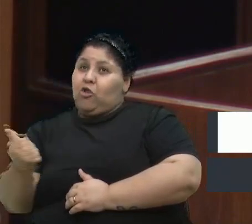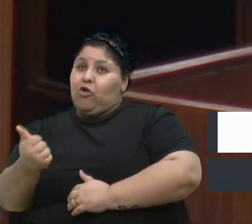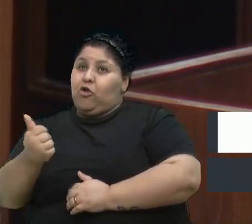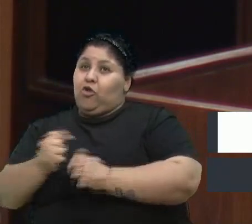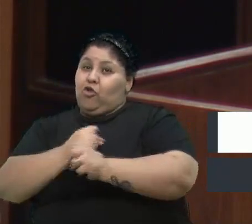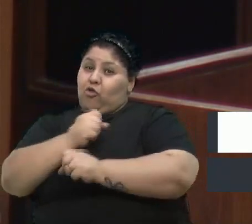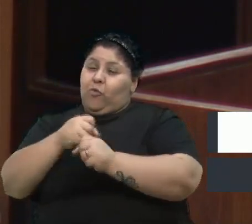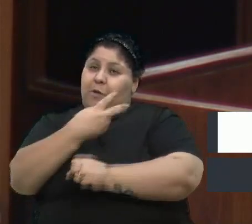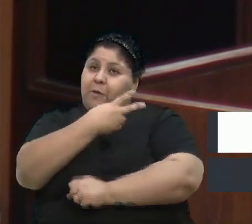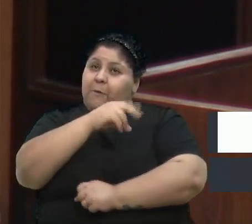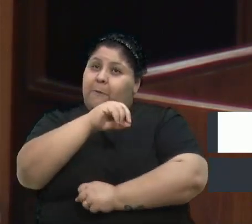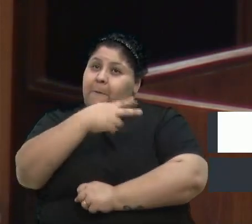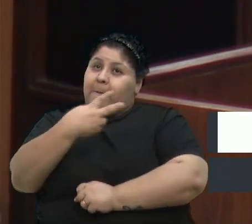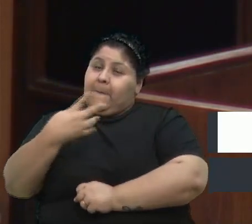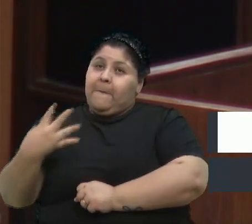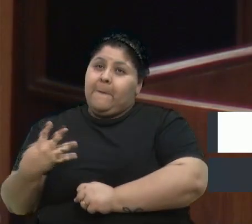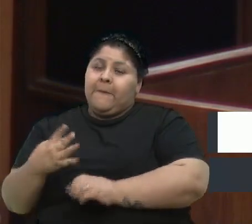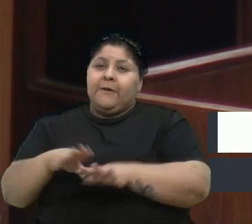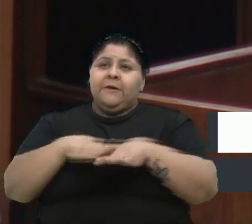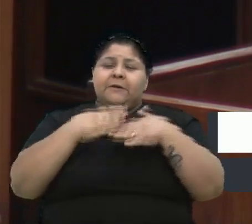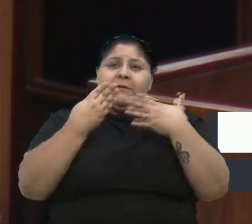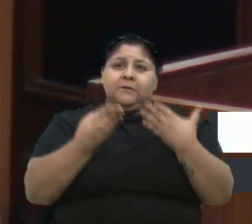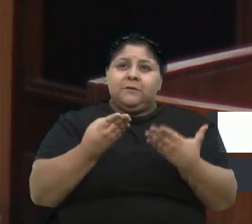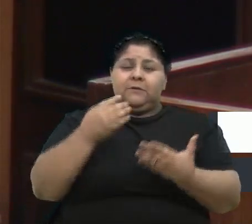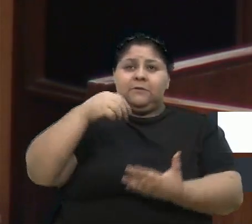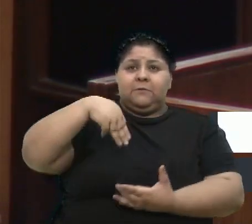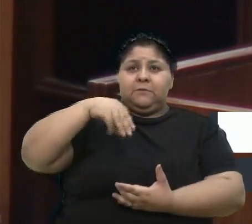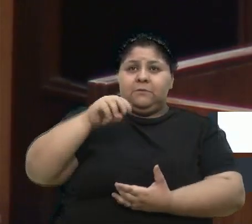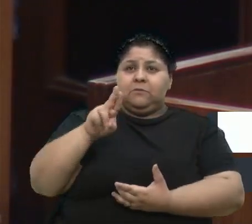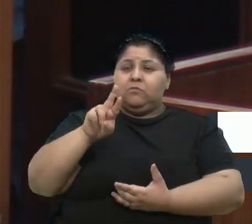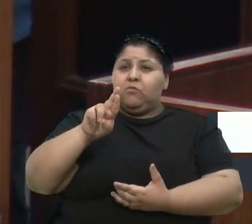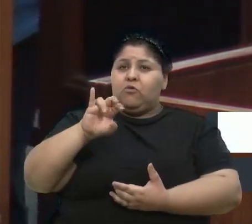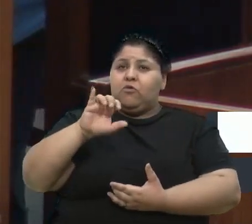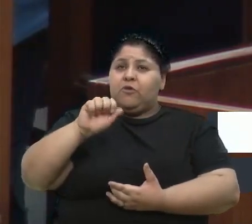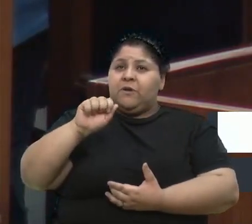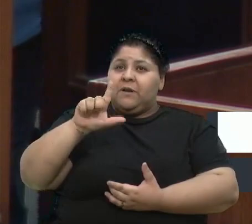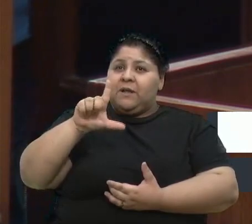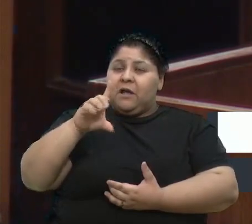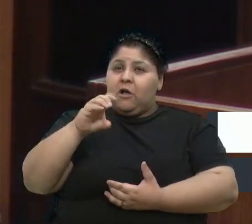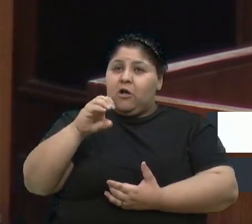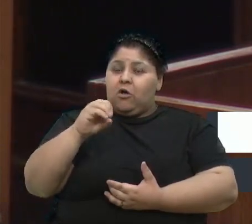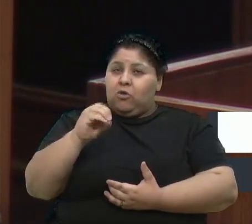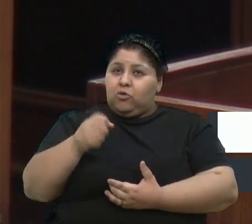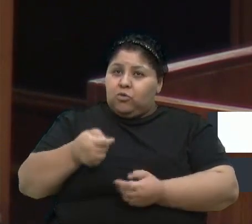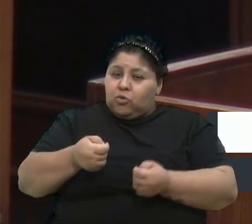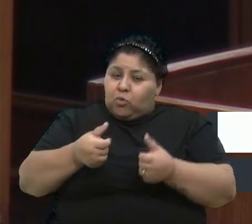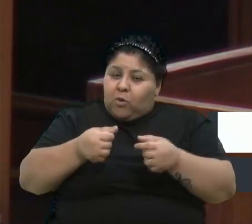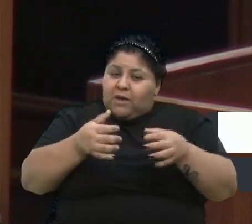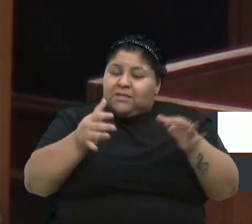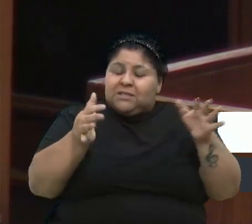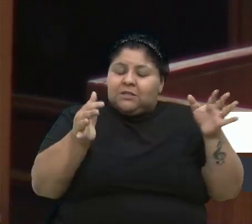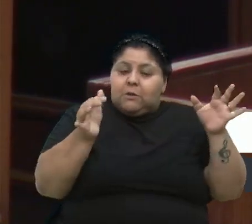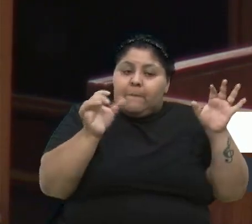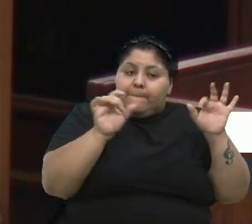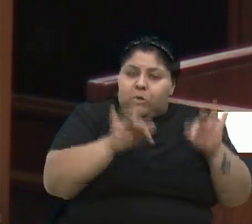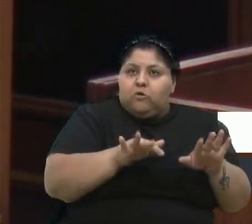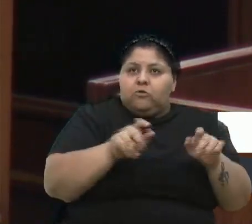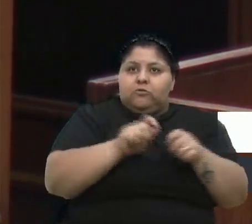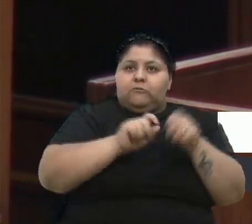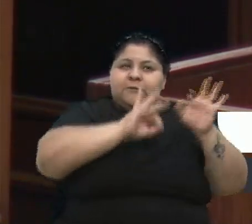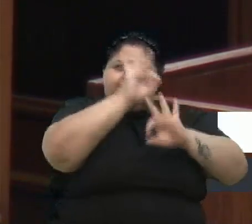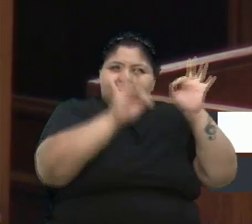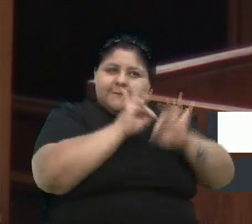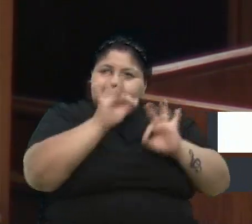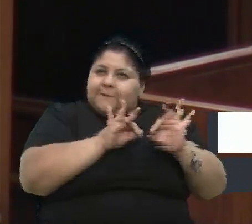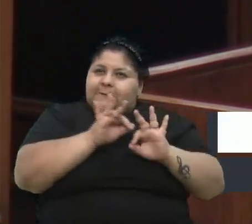2024. Então, Murialdo está quase pronto. Vamos fazer as adaptações e vamos, pelo menos,